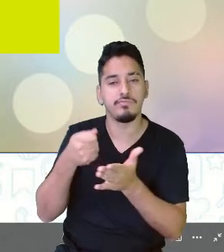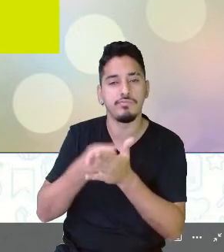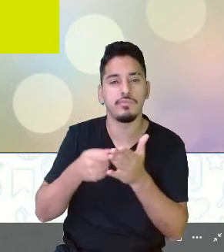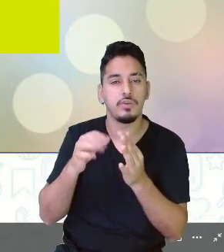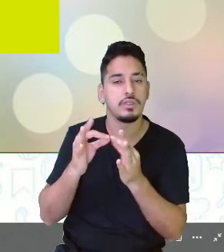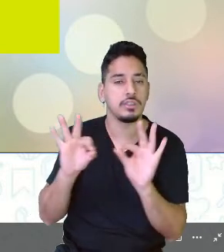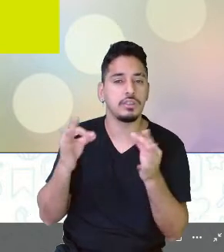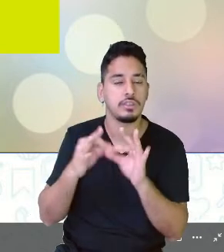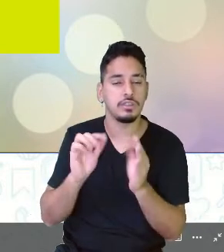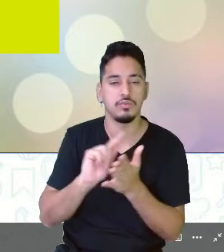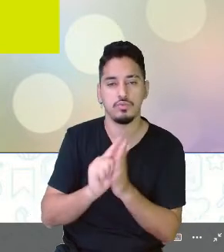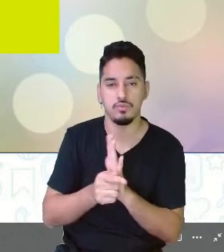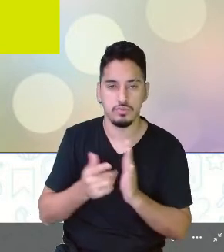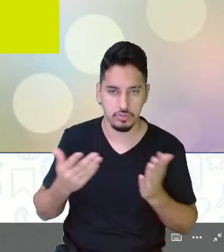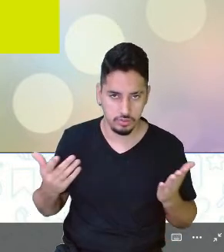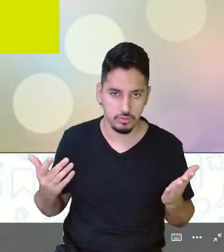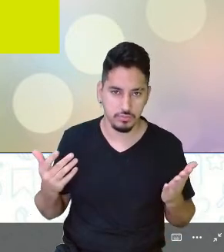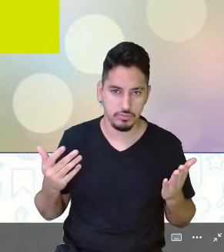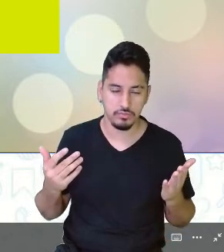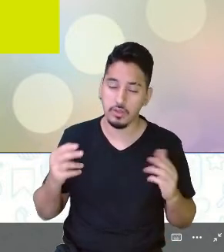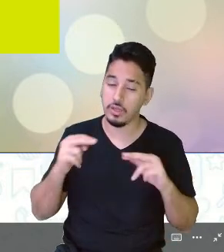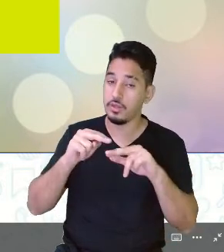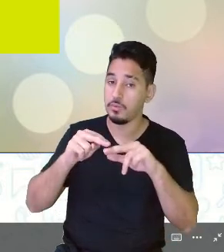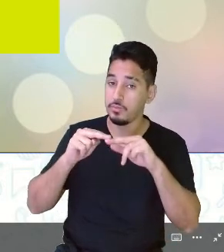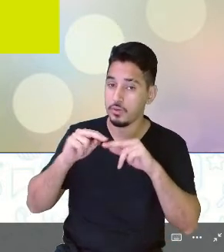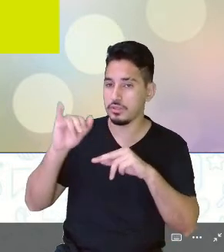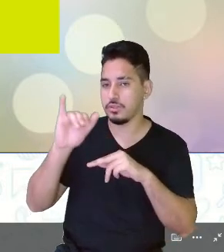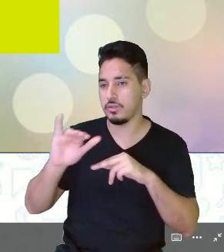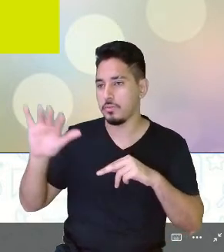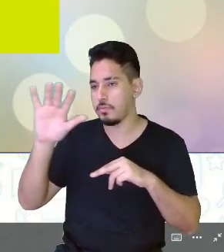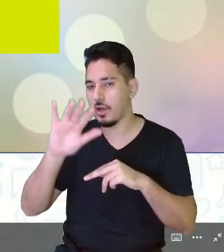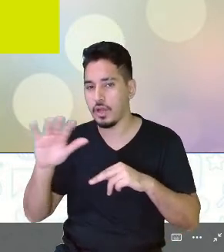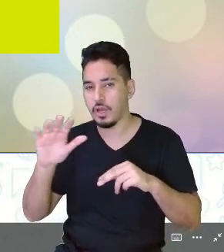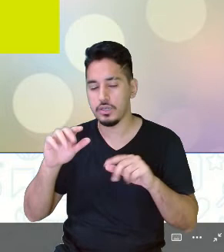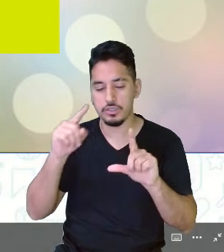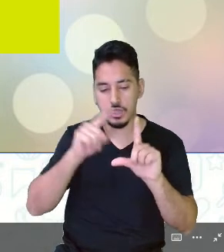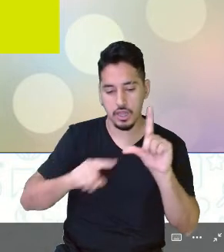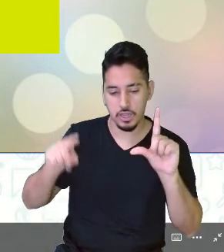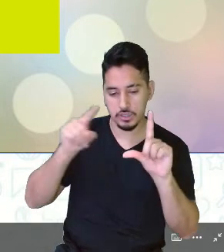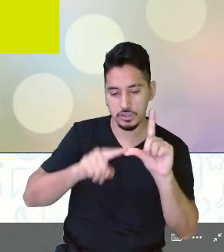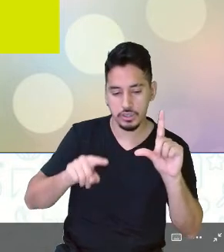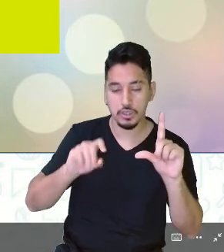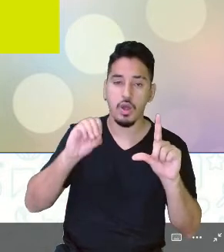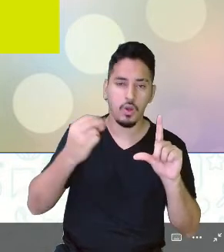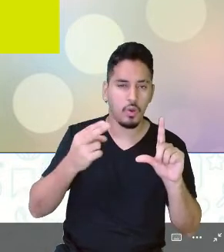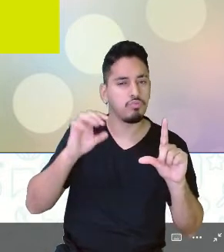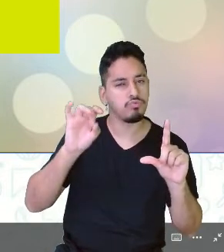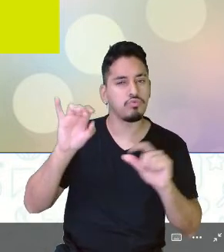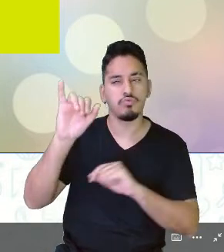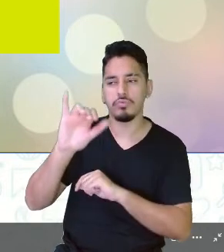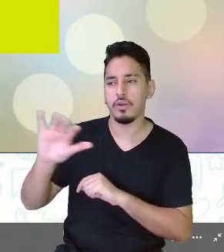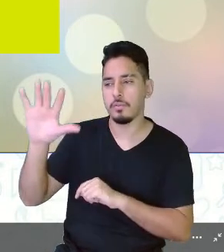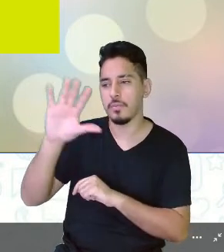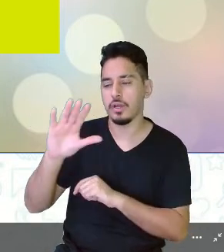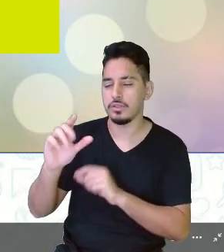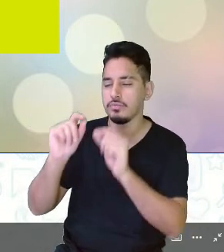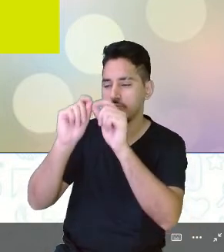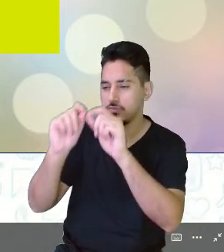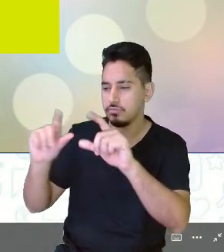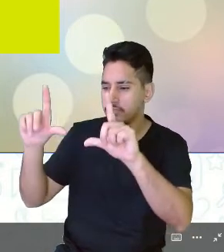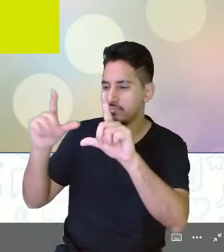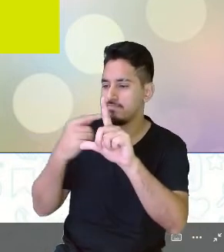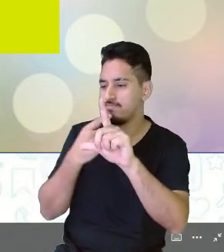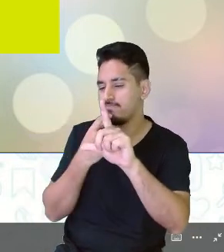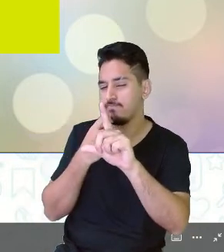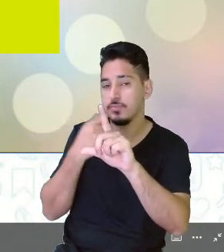síntese do gênero. E aí, por isso, imagem e legenda, ou somente a imagem, precisam trazer em si a